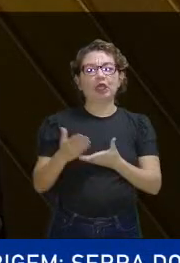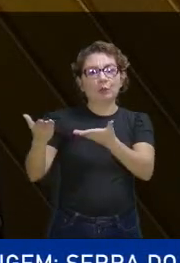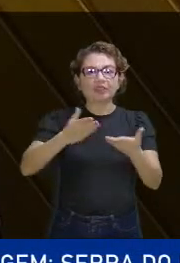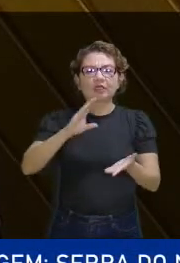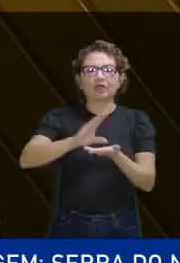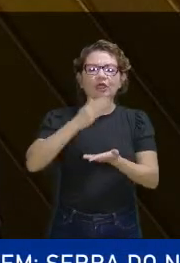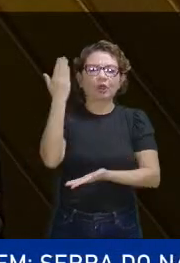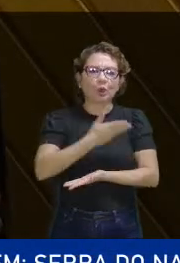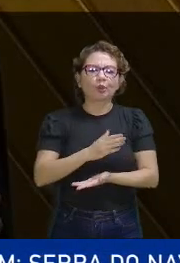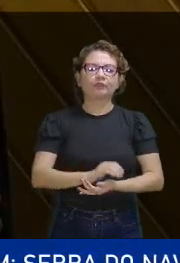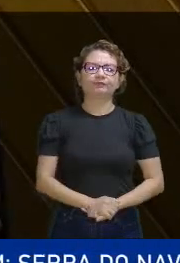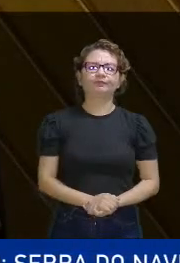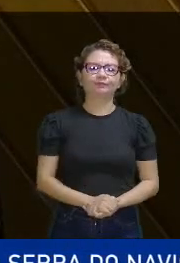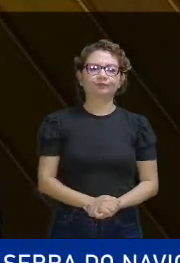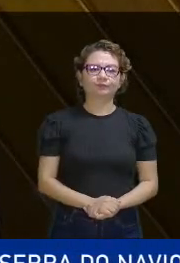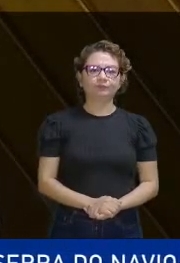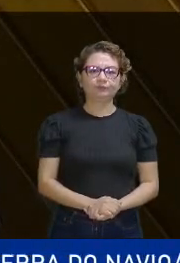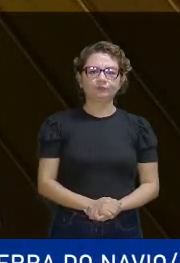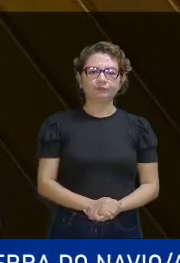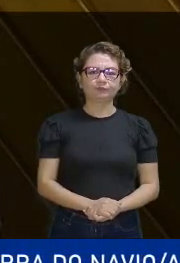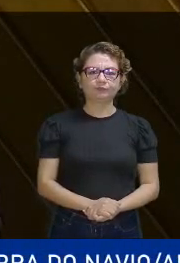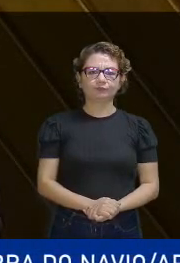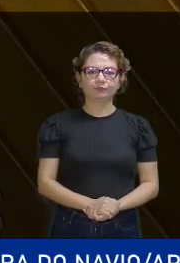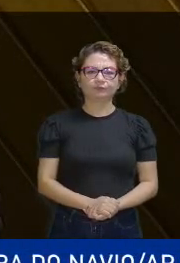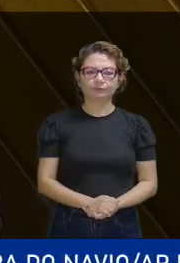apresentadas. Fecho aspas.